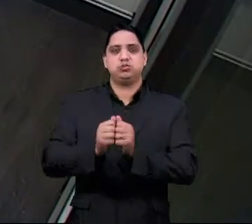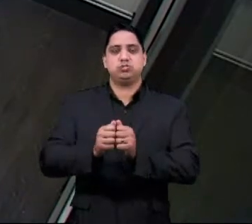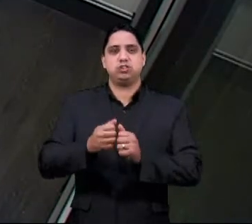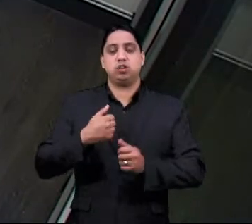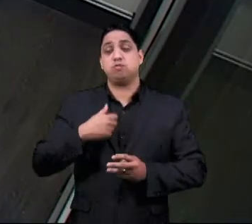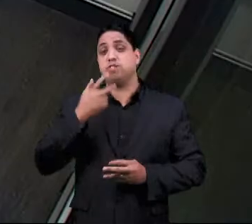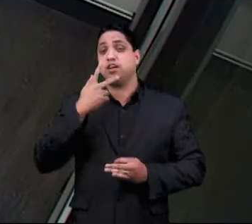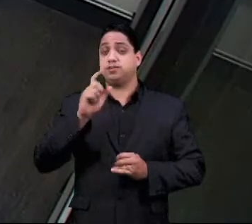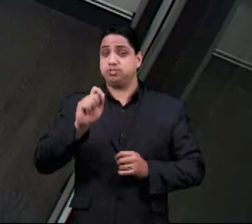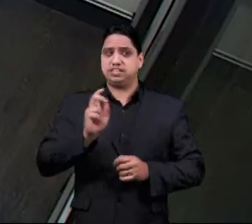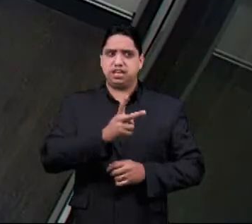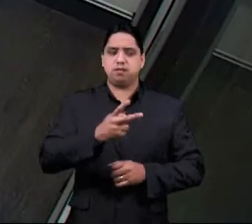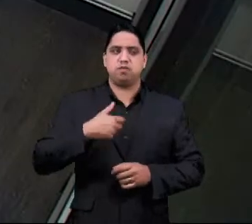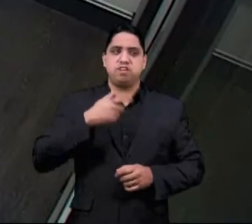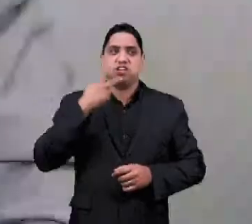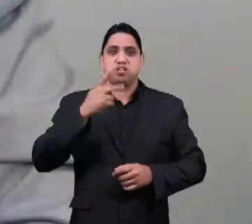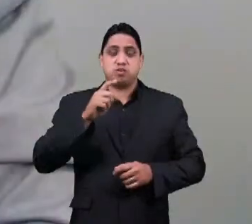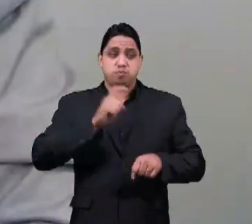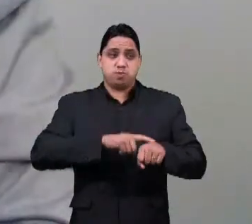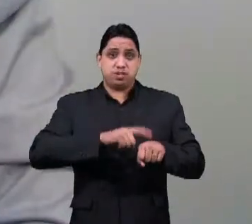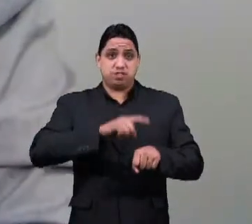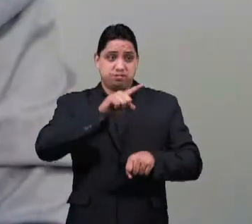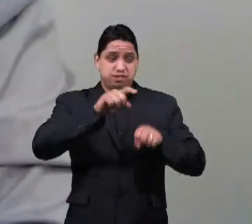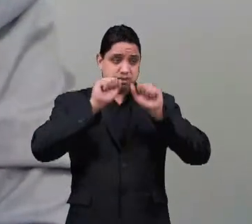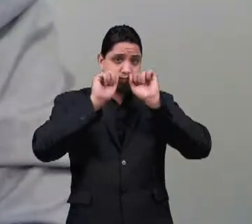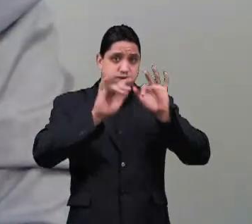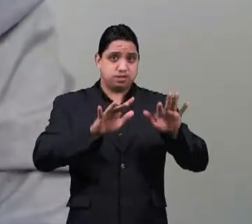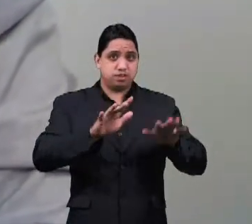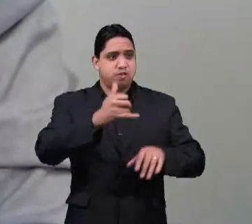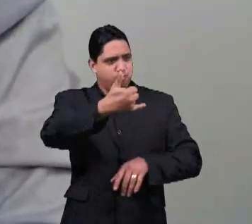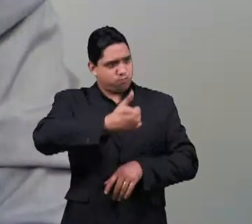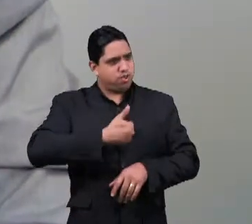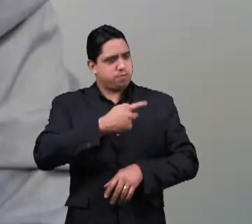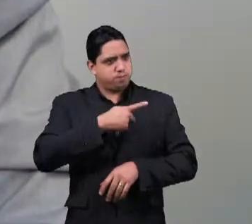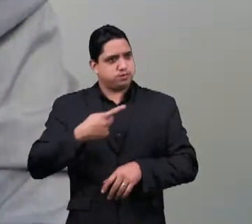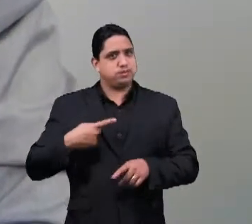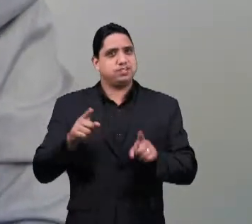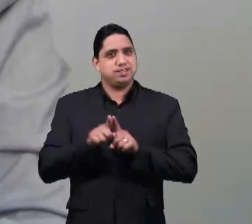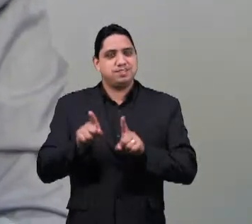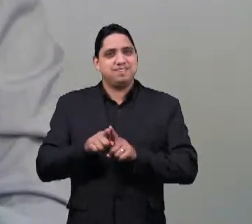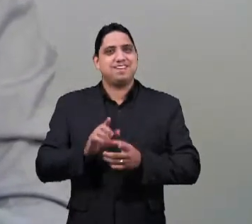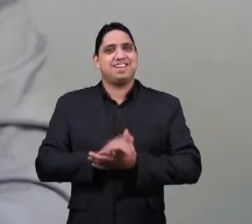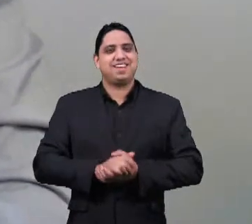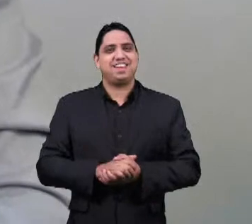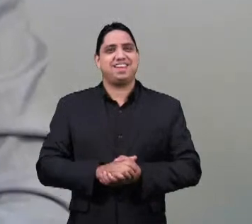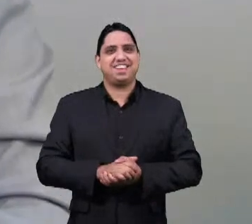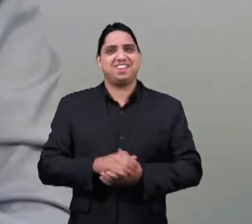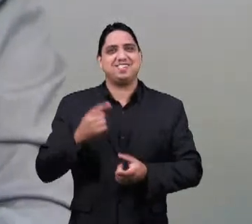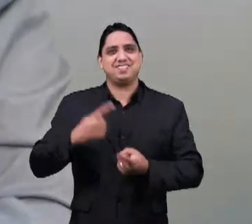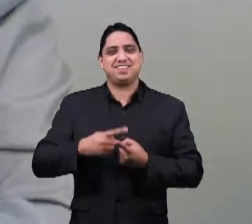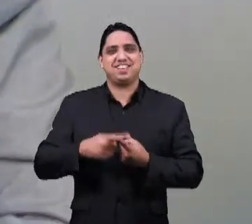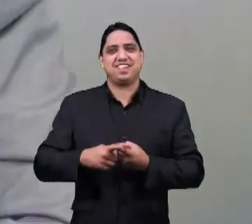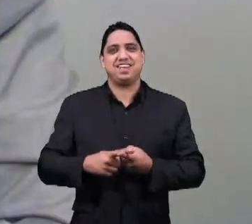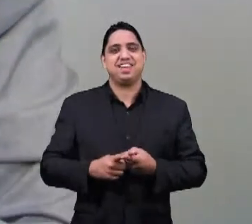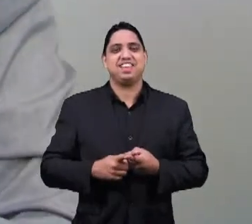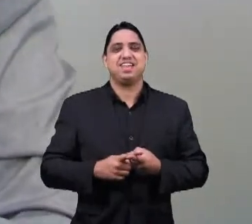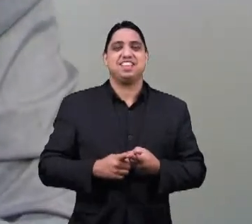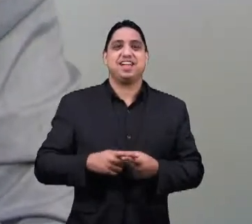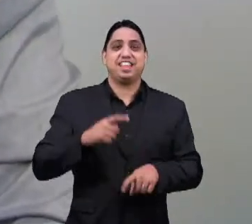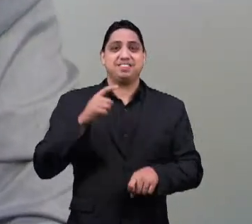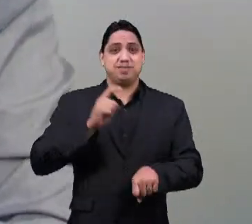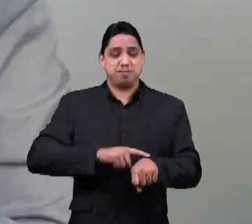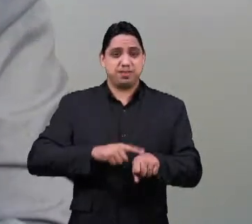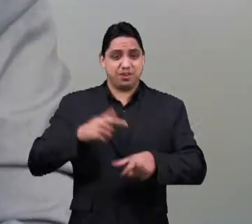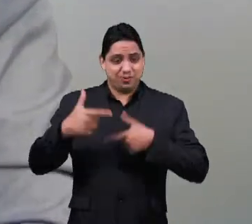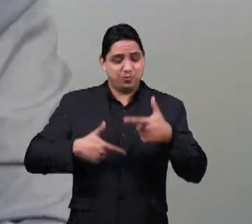assim: olha só, quando você receber uma bênção, conta pro pastor também, entendeu? Porque quando você tá em luta, você